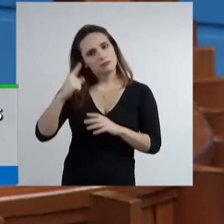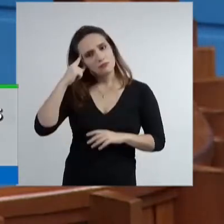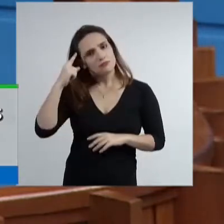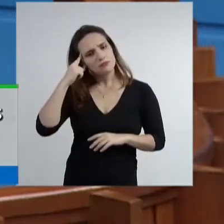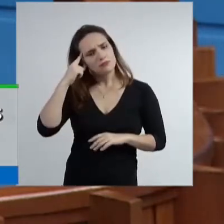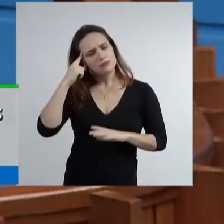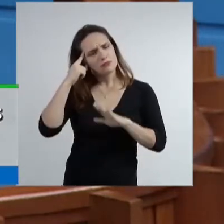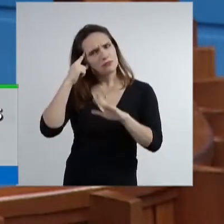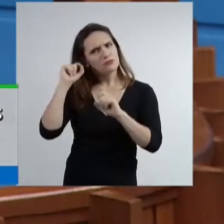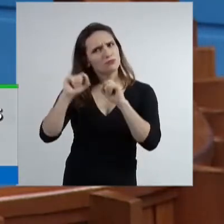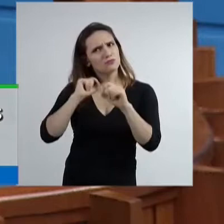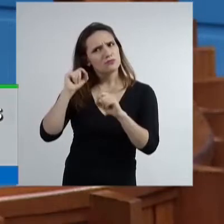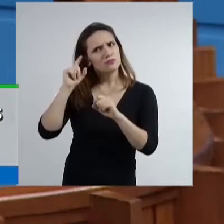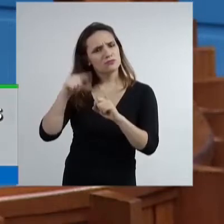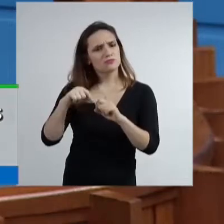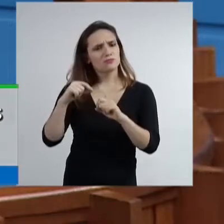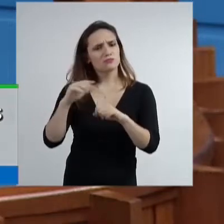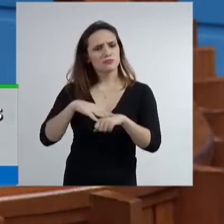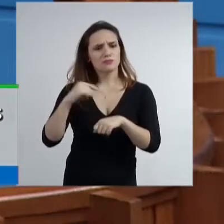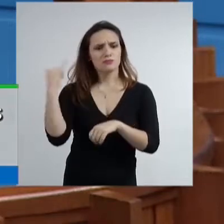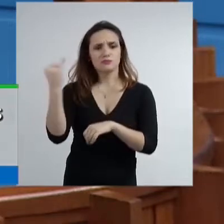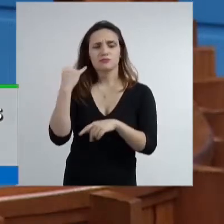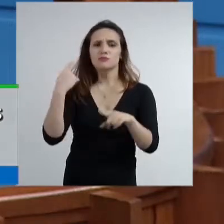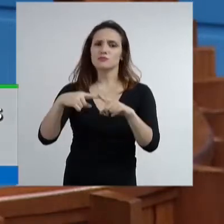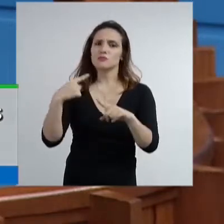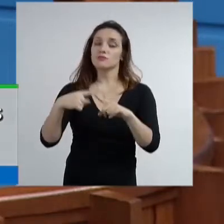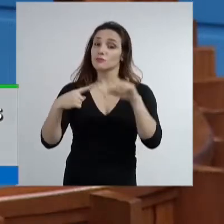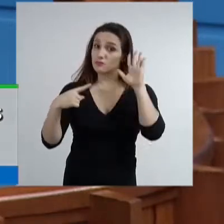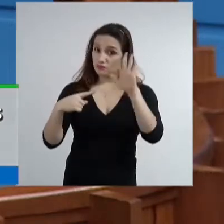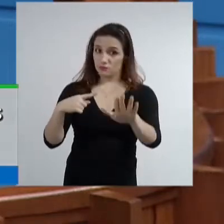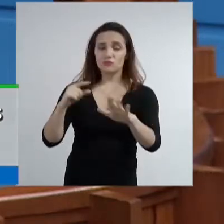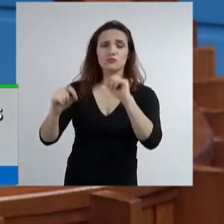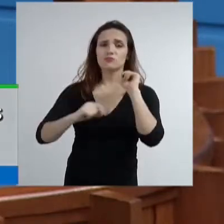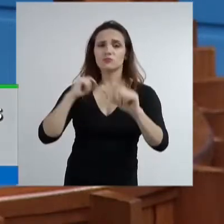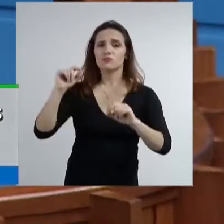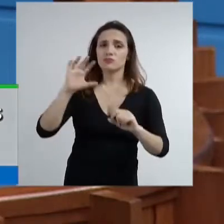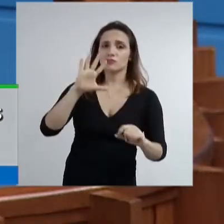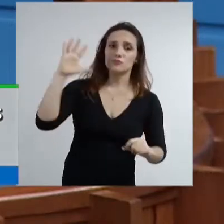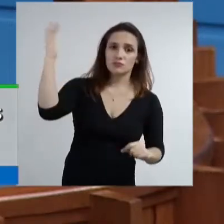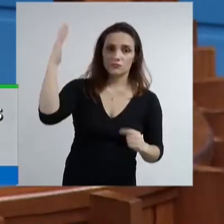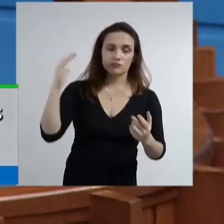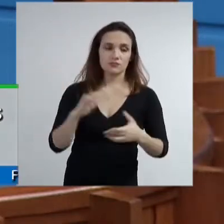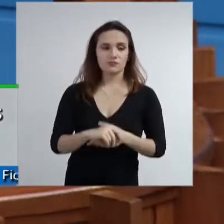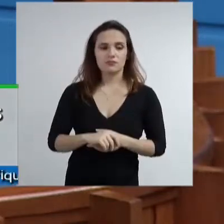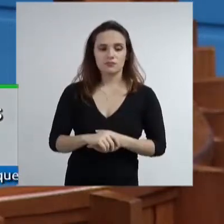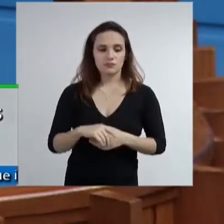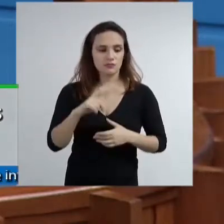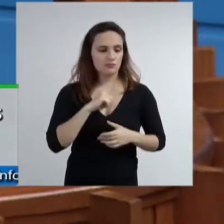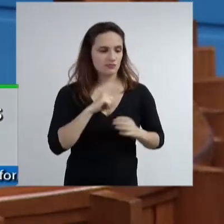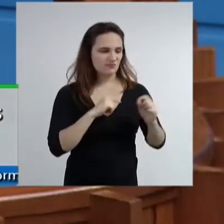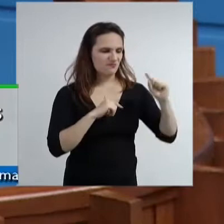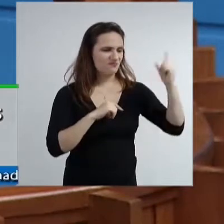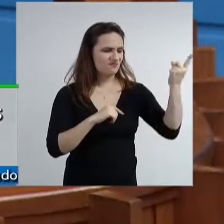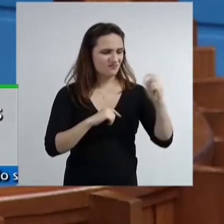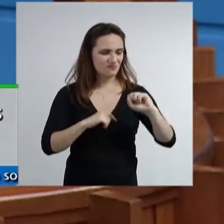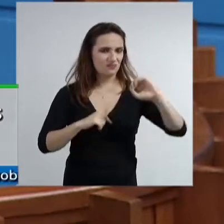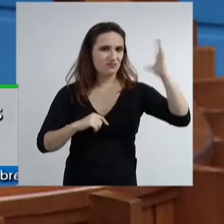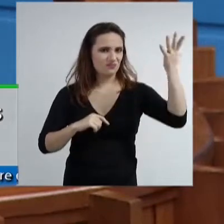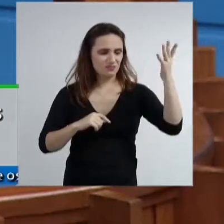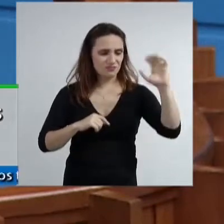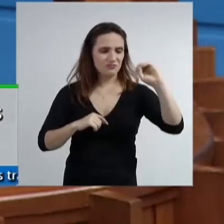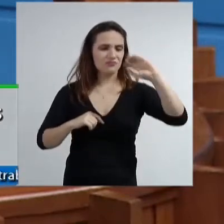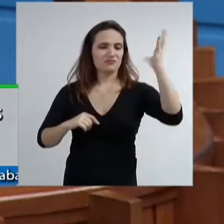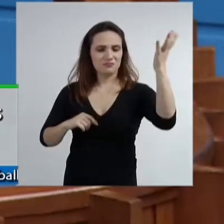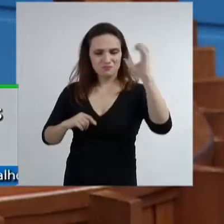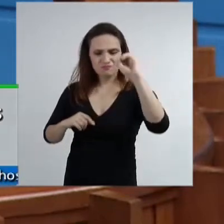colocar em relevo. Porque o que acontece? Infelizmente, os fatos tristes, as